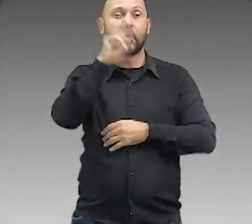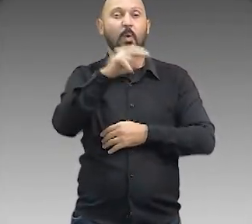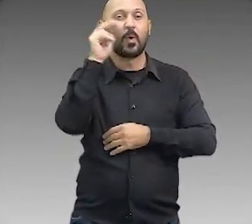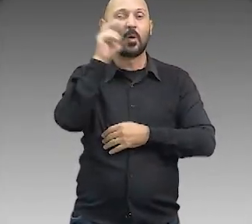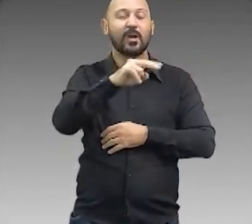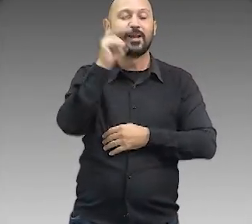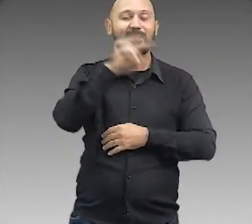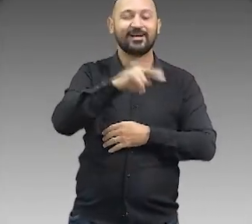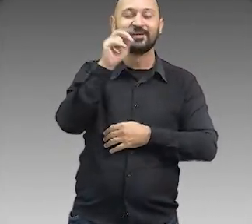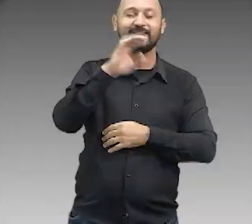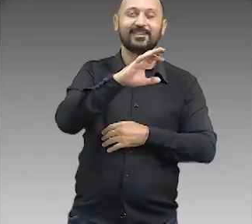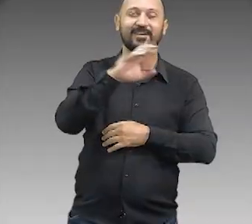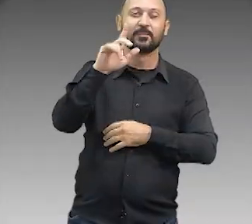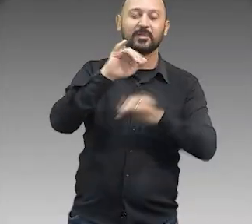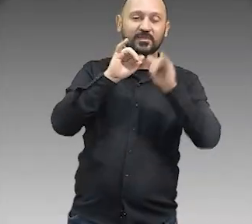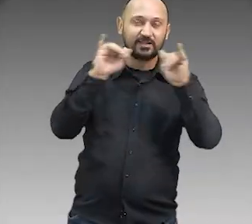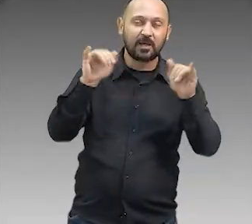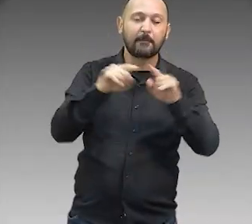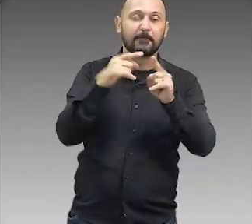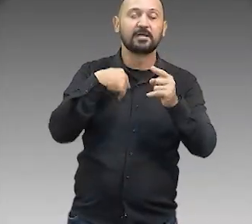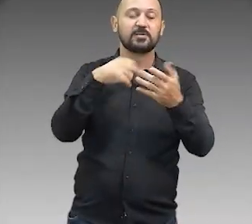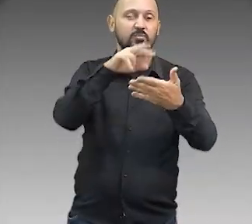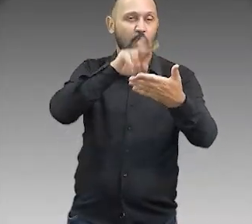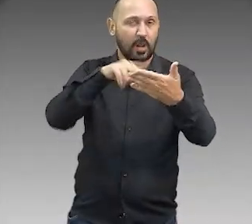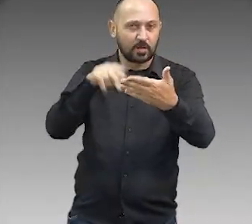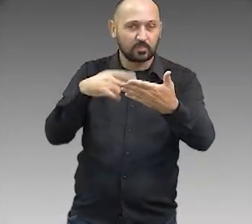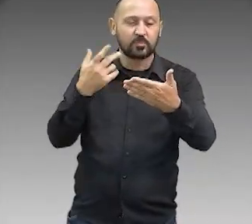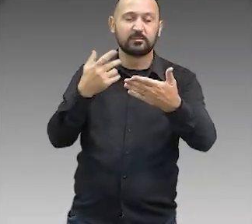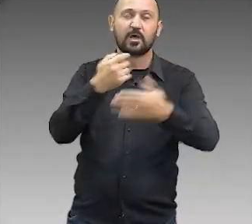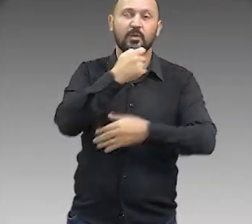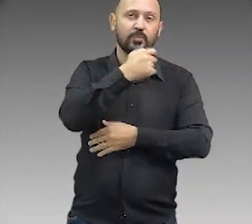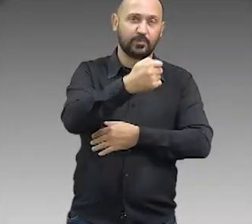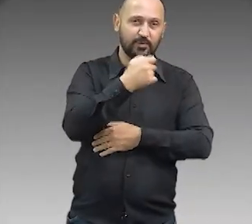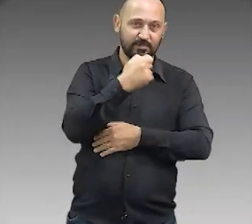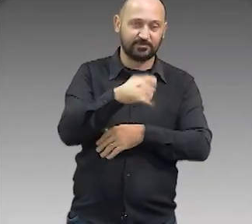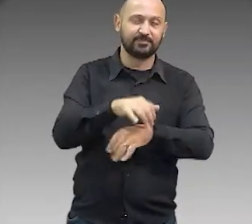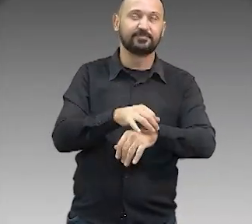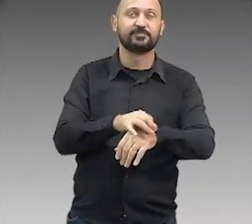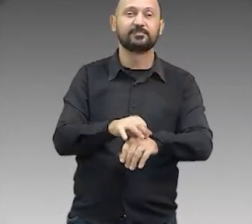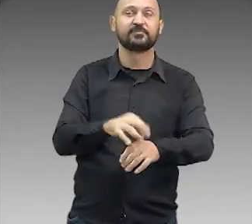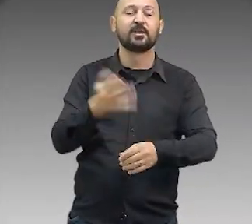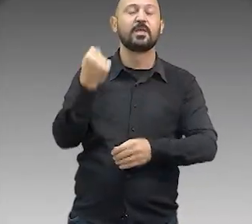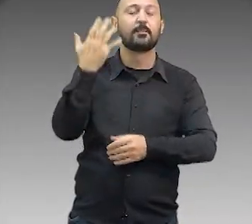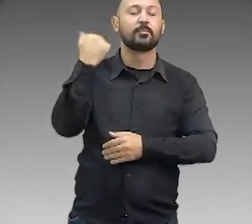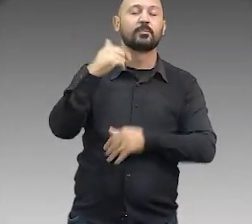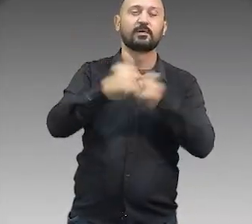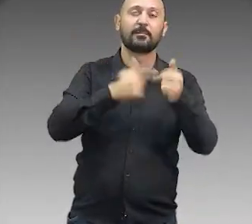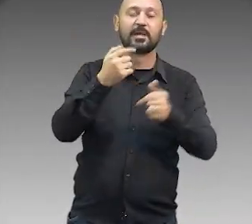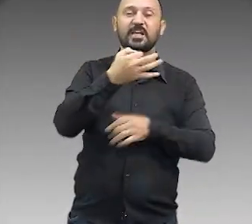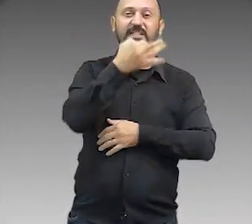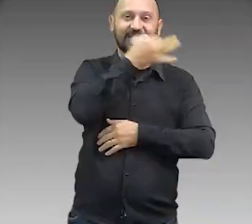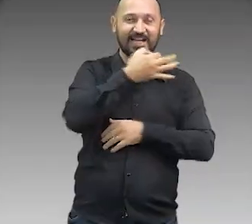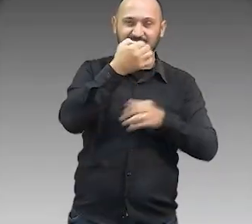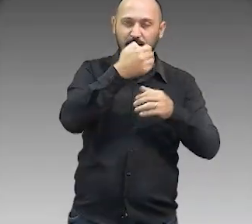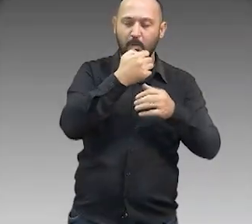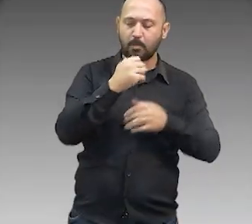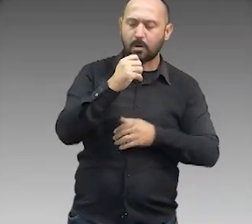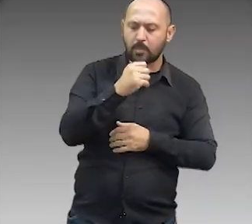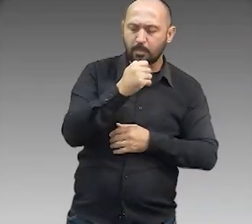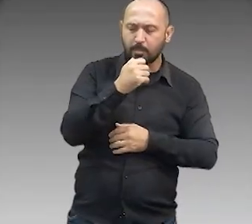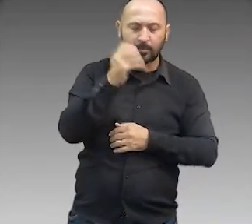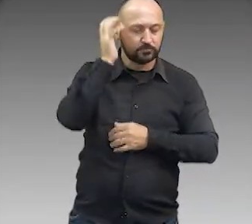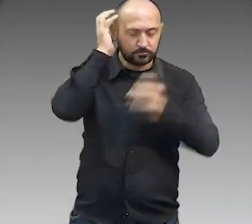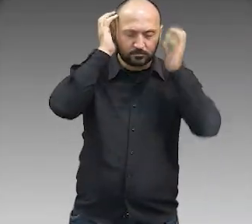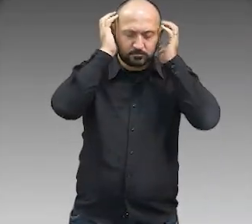sou jornalista e fui radialista há muito tempo, então a gente sempre usou muito, né, as matérias, entendendo a credibilidade que